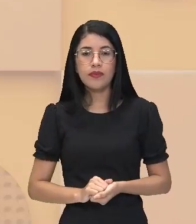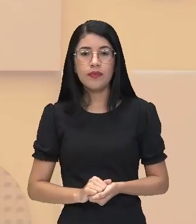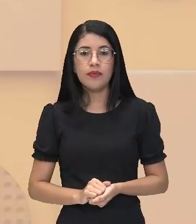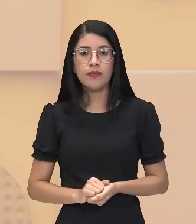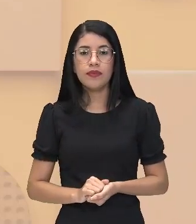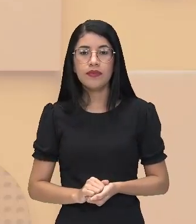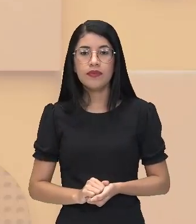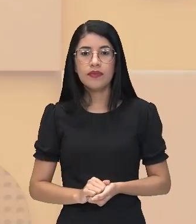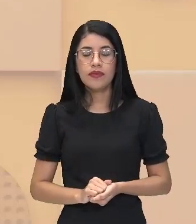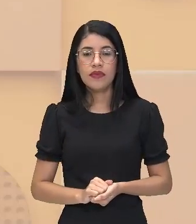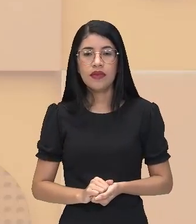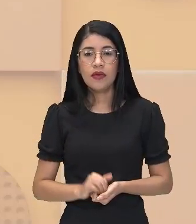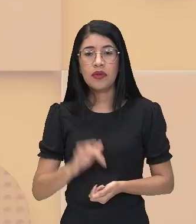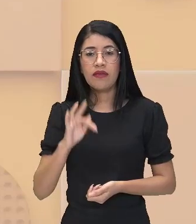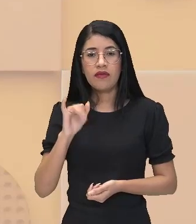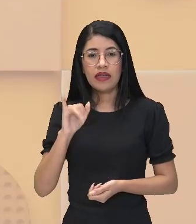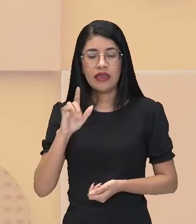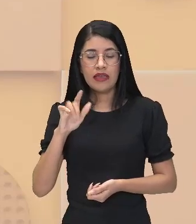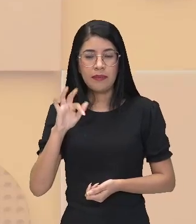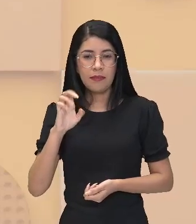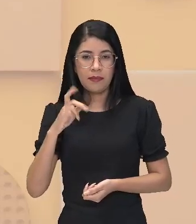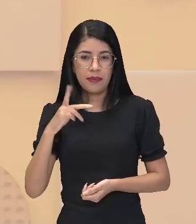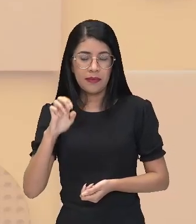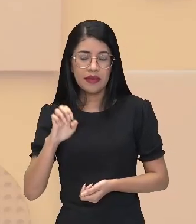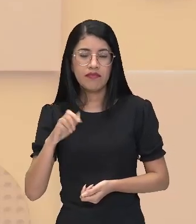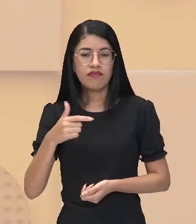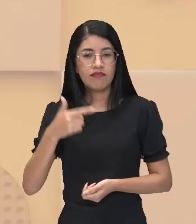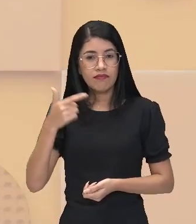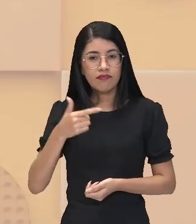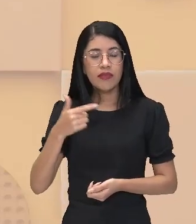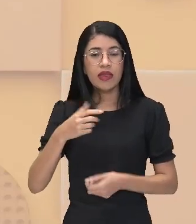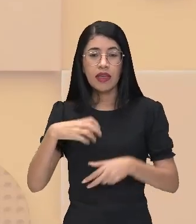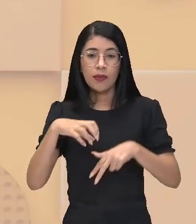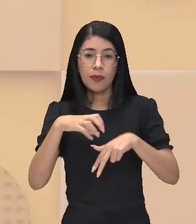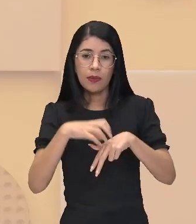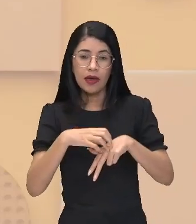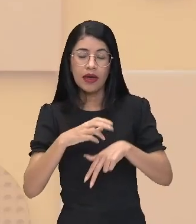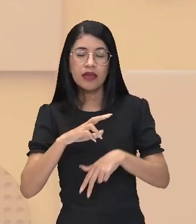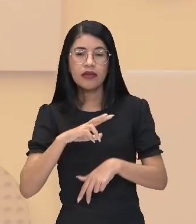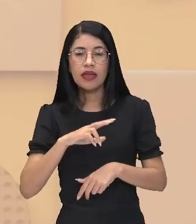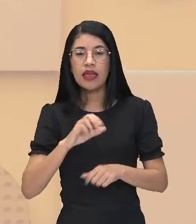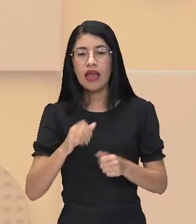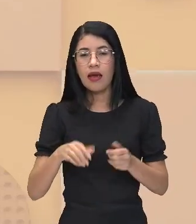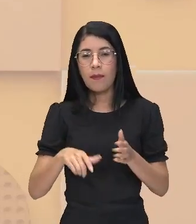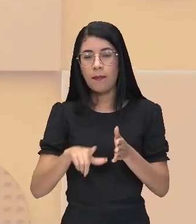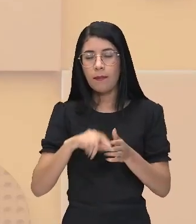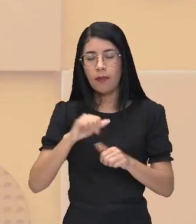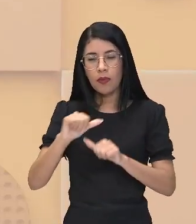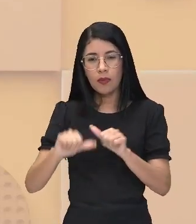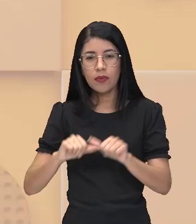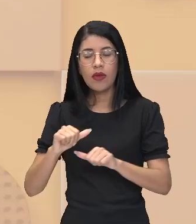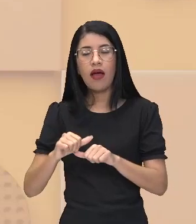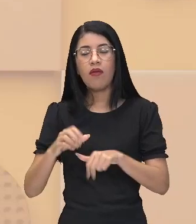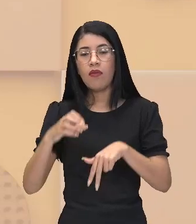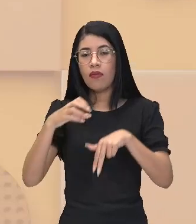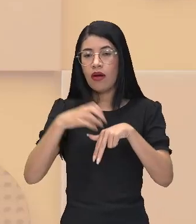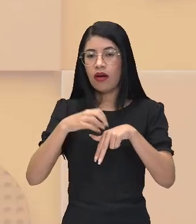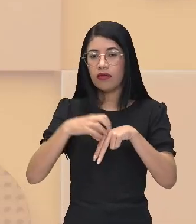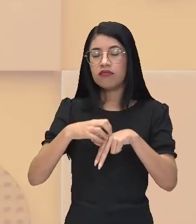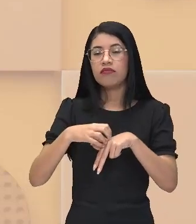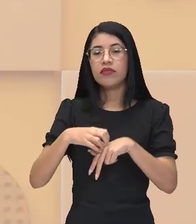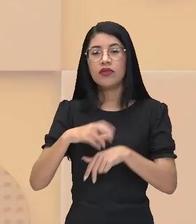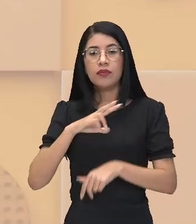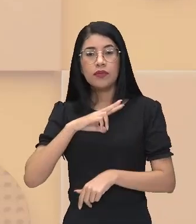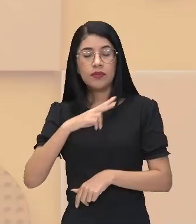agora Filipe II, rei da Espanha, que se torna, portanto, Filipe I, rei de Portugal. Então,